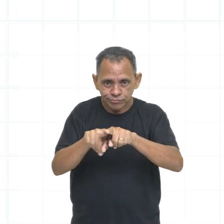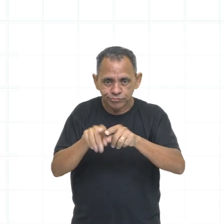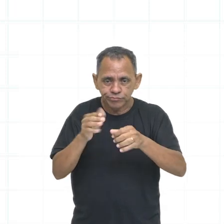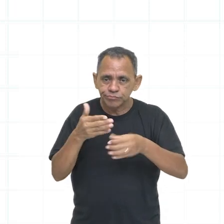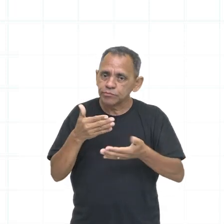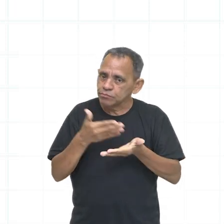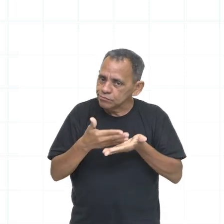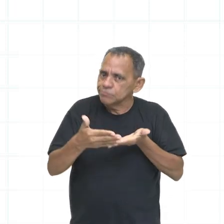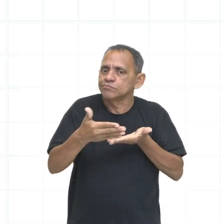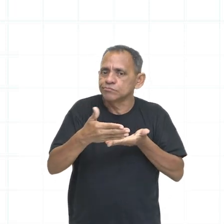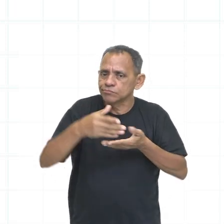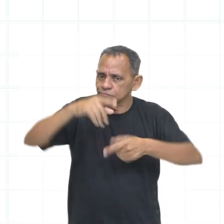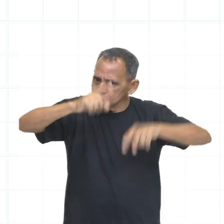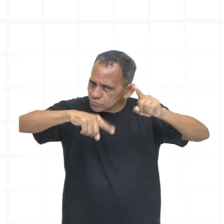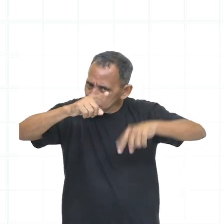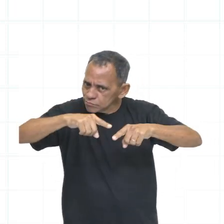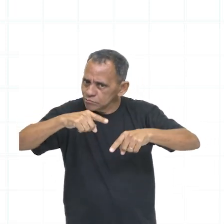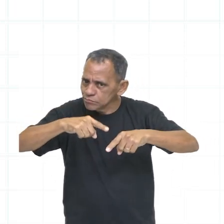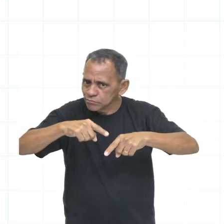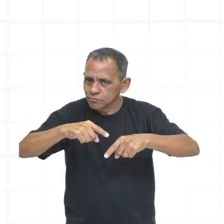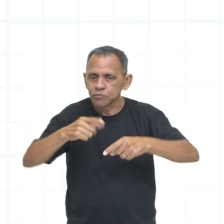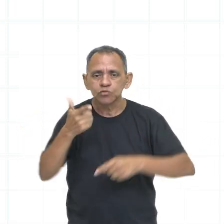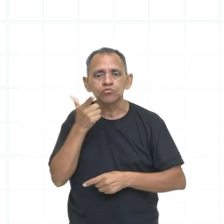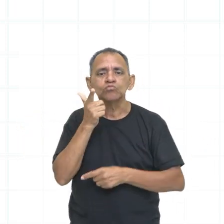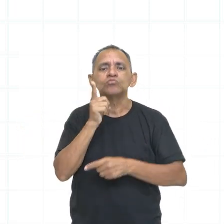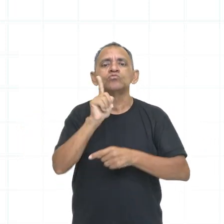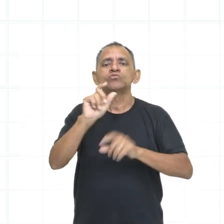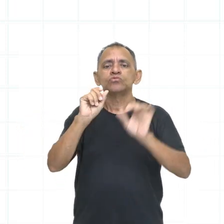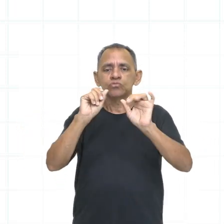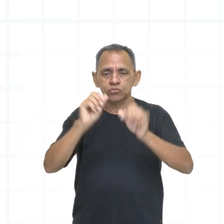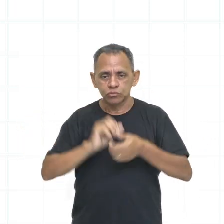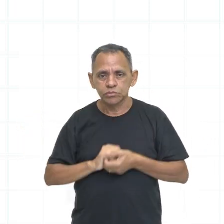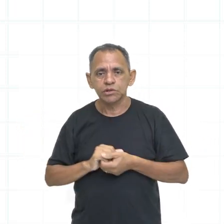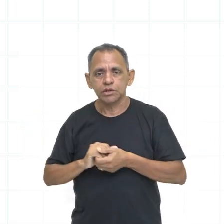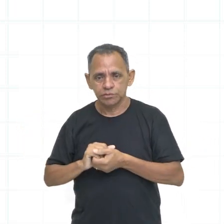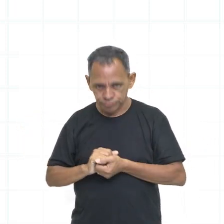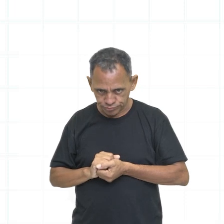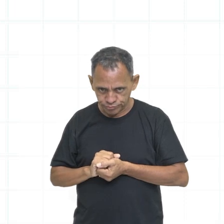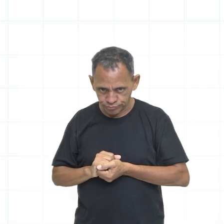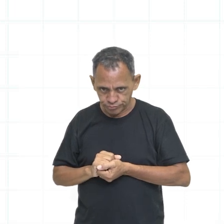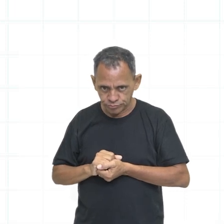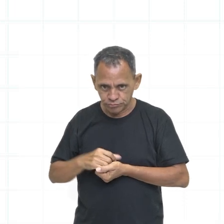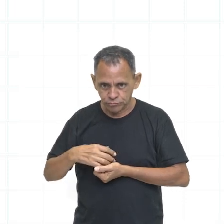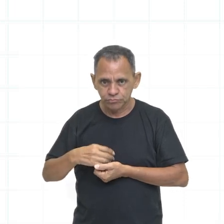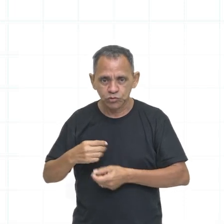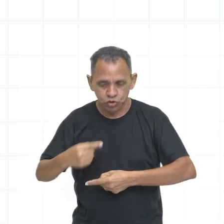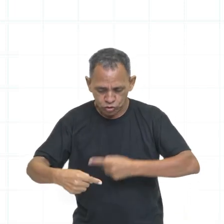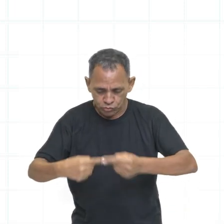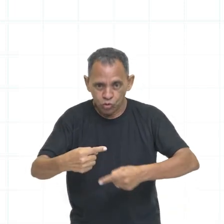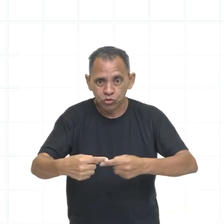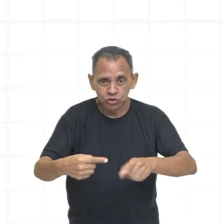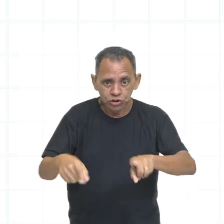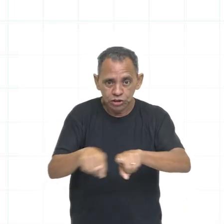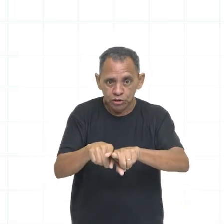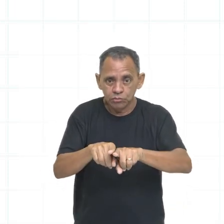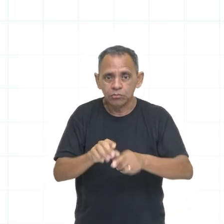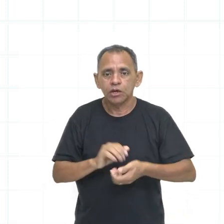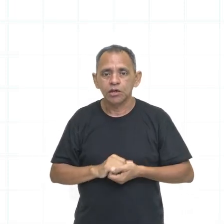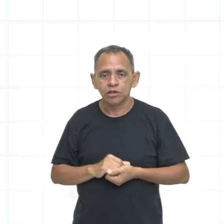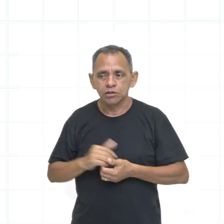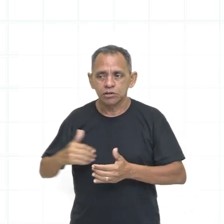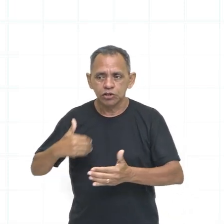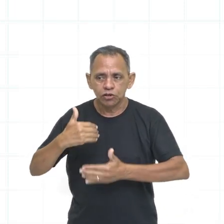material genético consegue se reproduzir e evoluir cada vez mais, né? Então, essa foi a